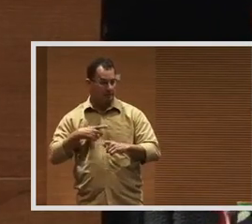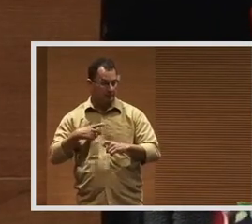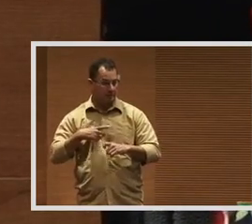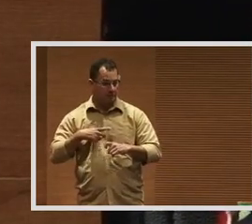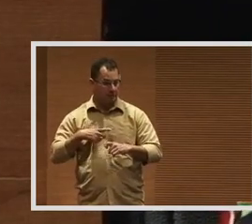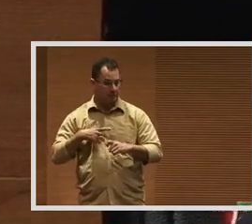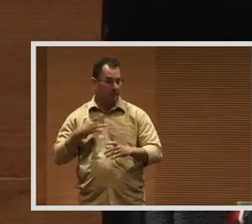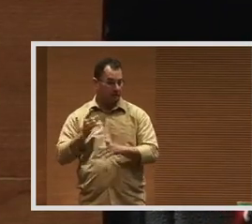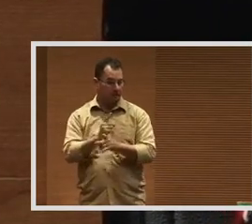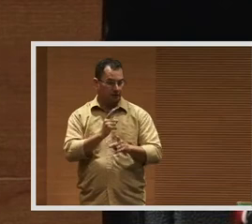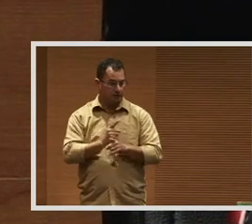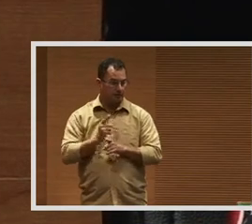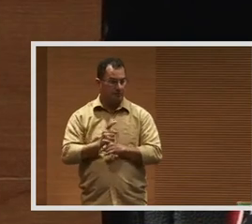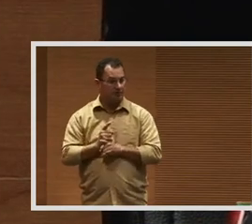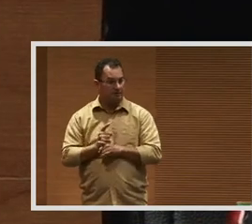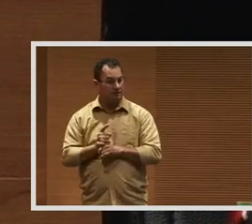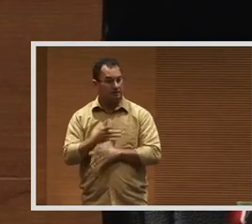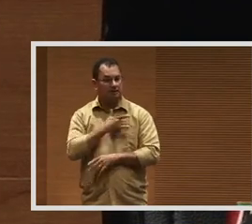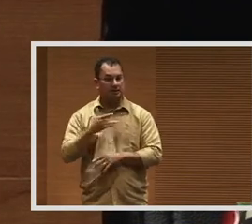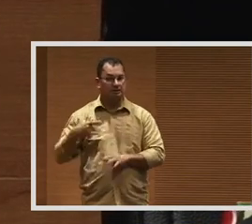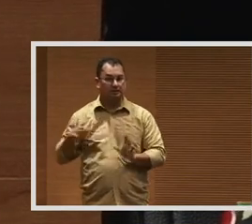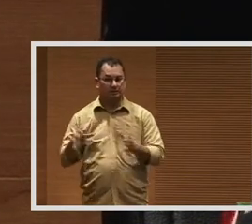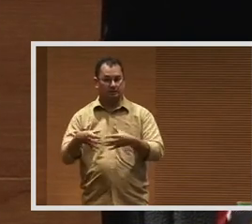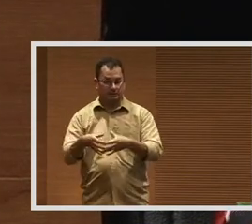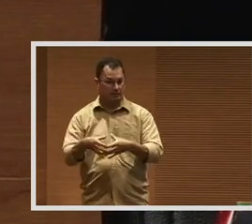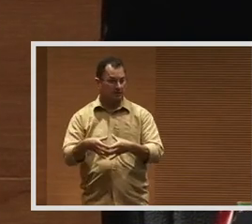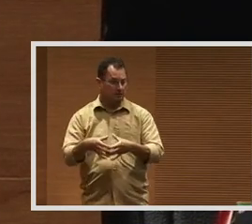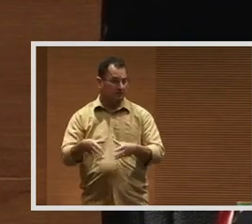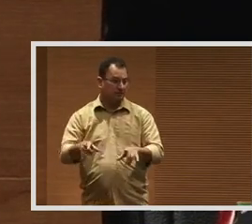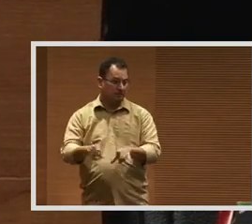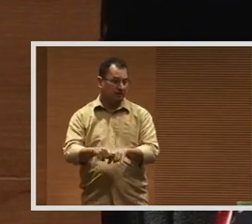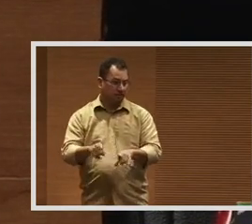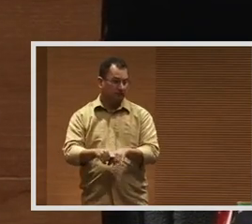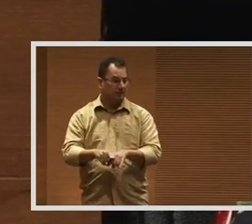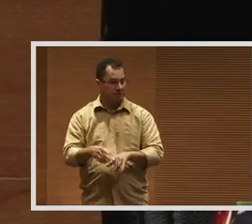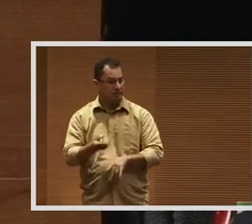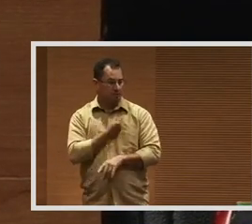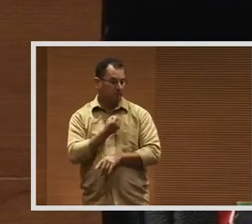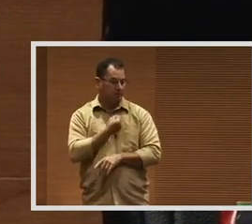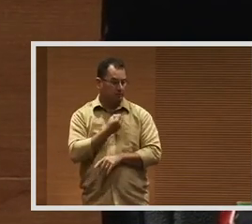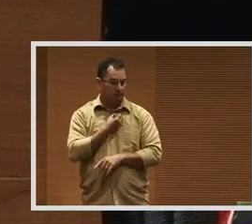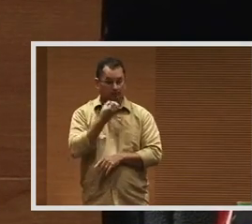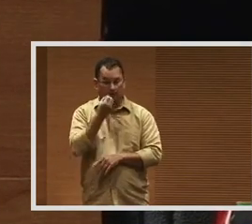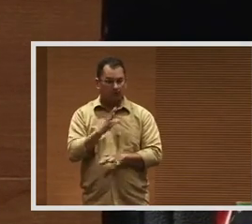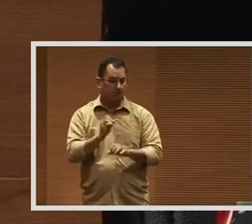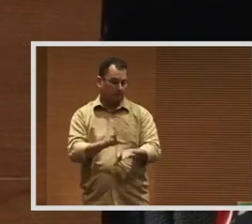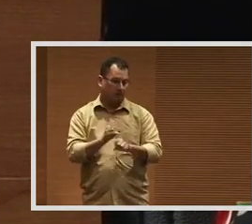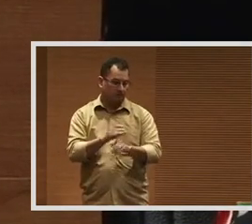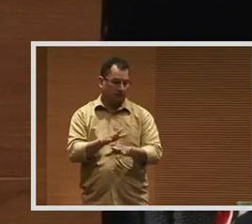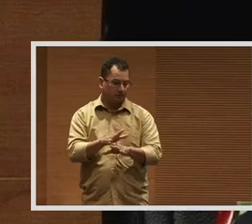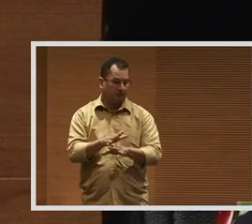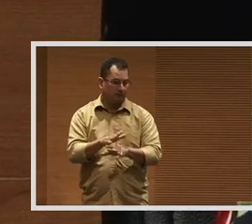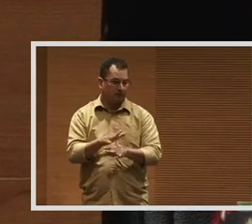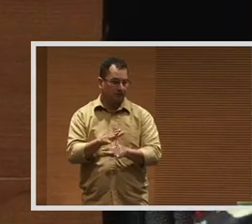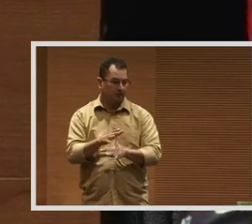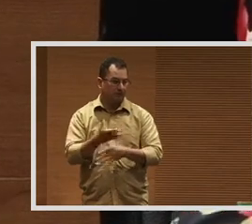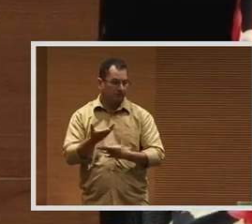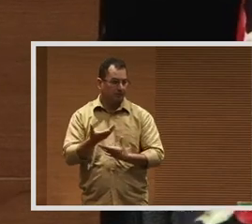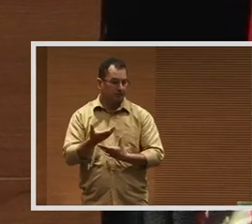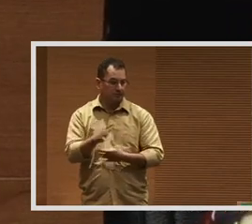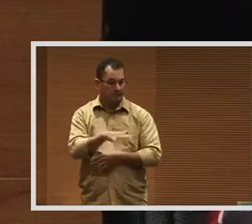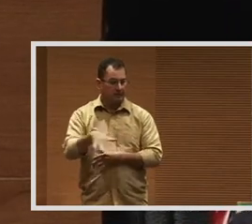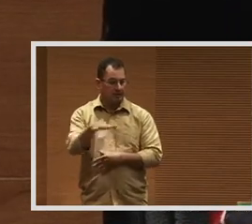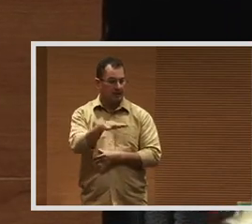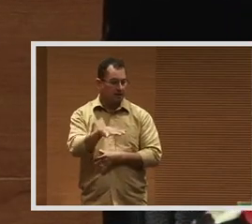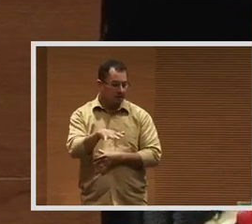na saúde coletiva, que tem um número razoável de docentes na pediatria social,